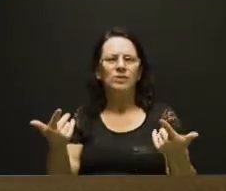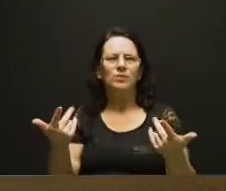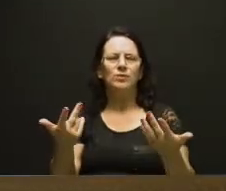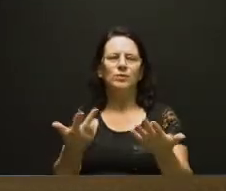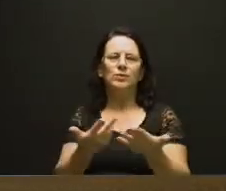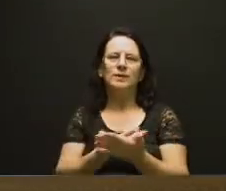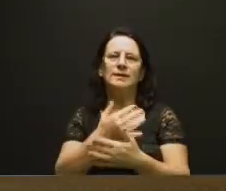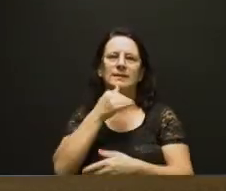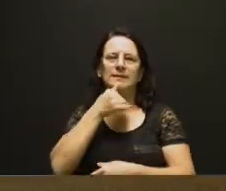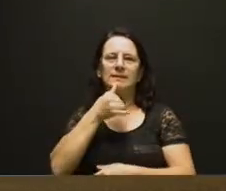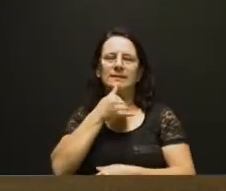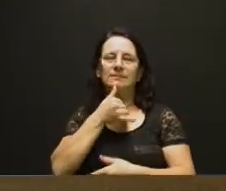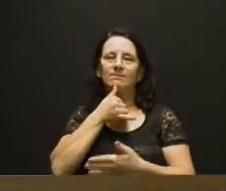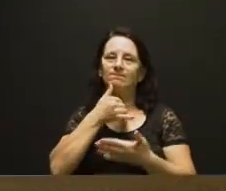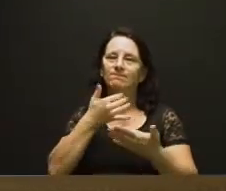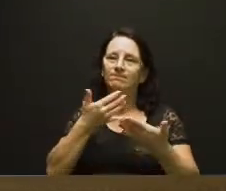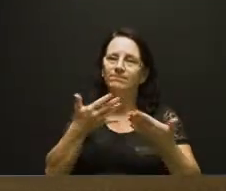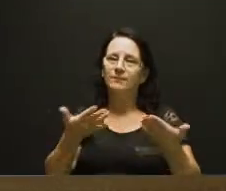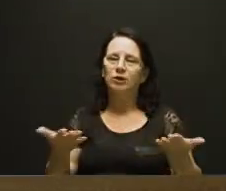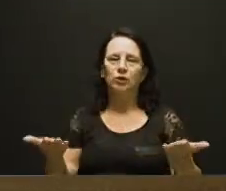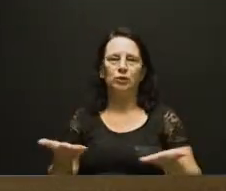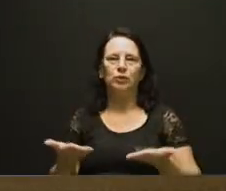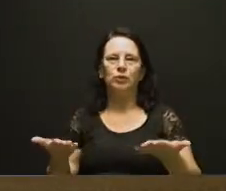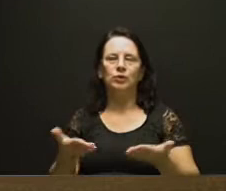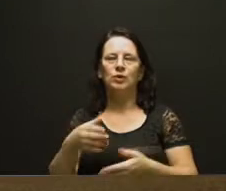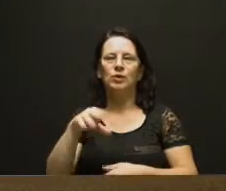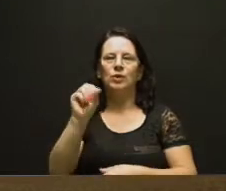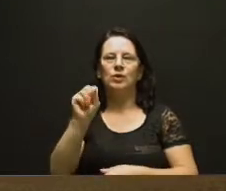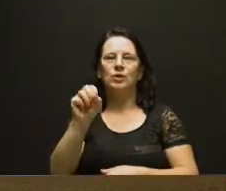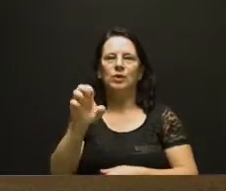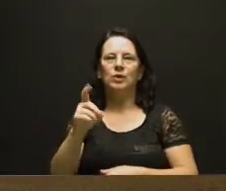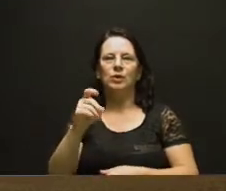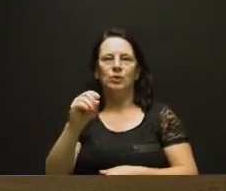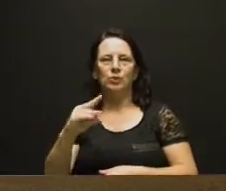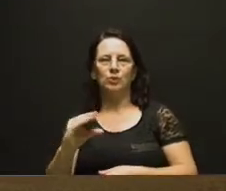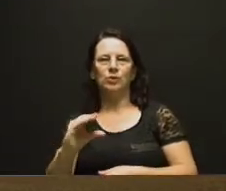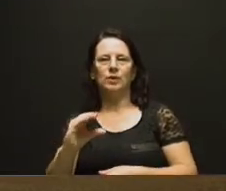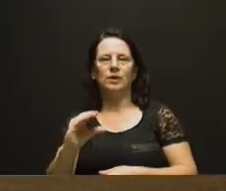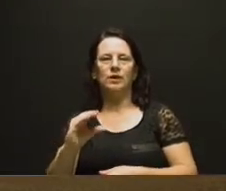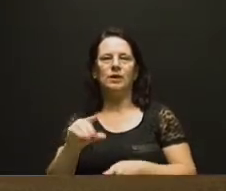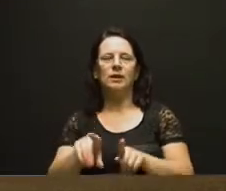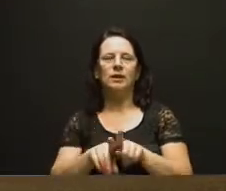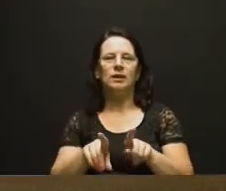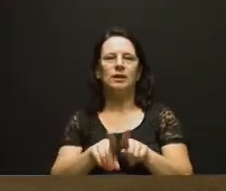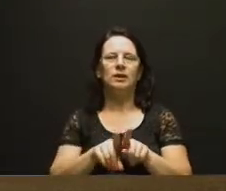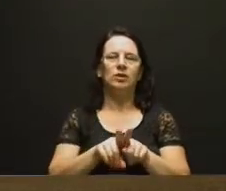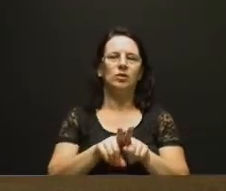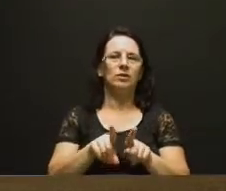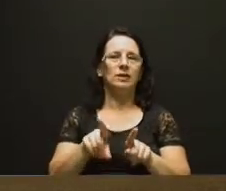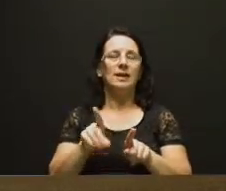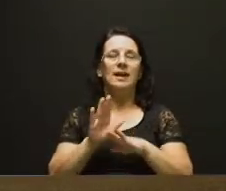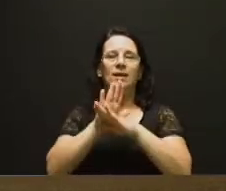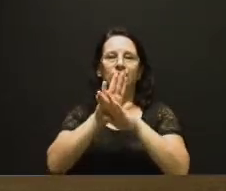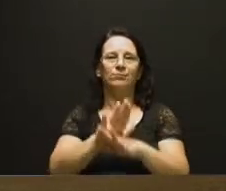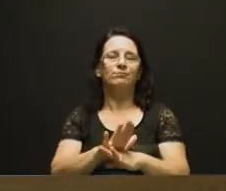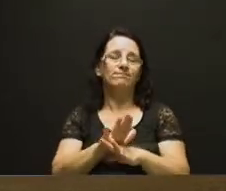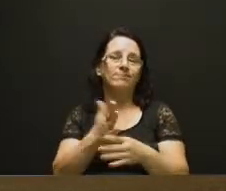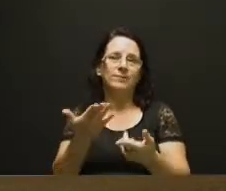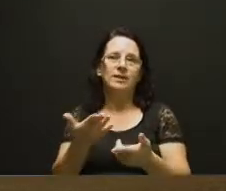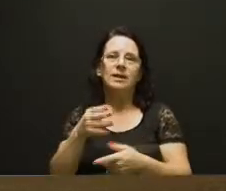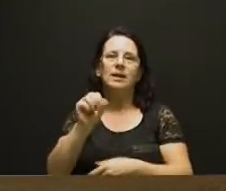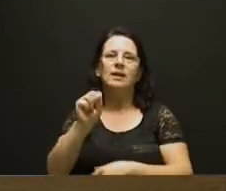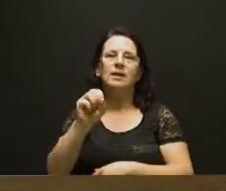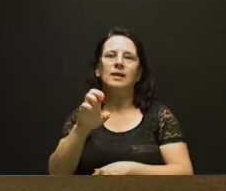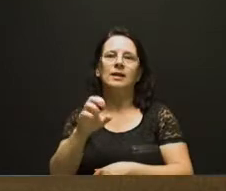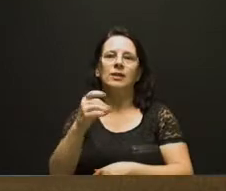lamentavelmente a seduc não é digerida por apadrinhados e indicados seduc de